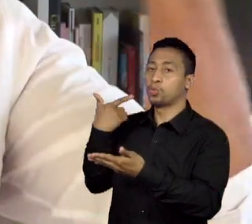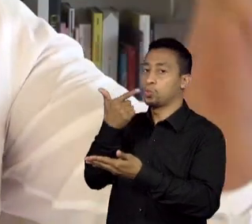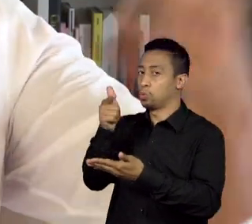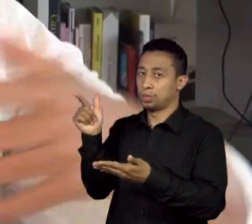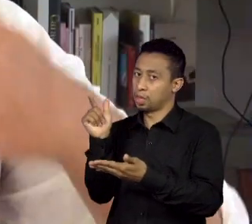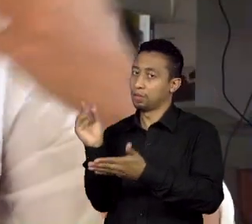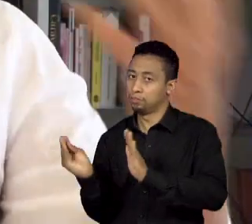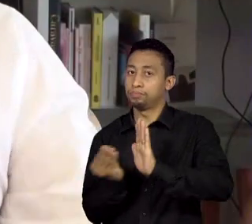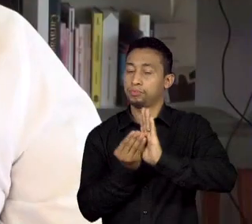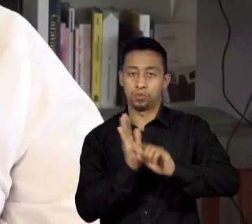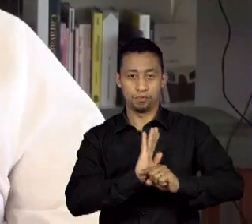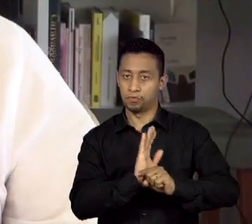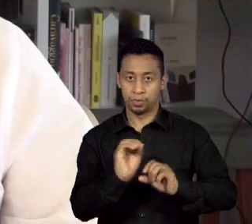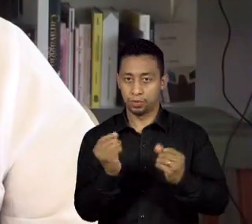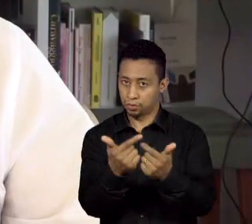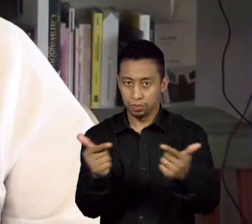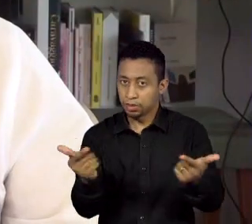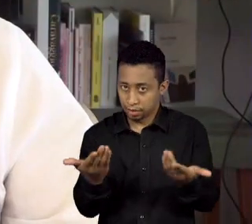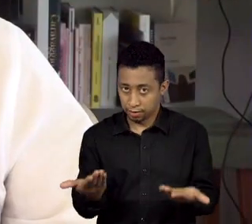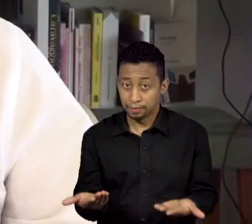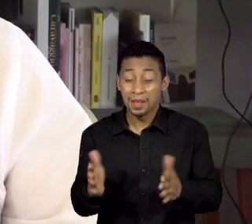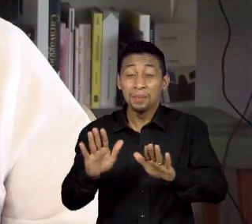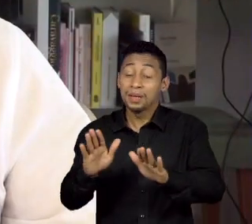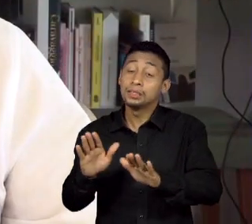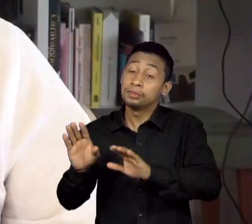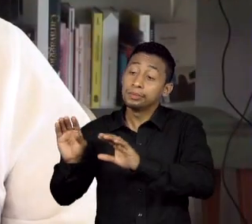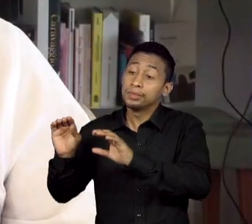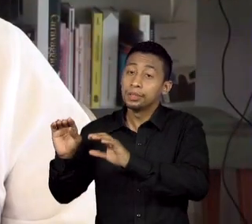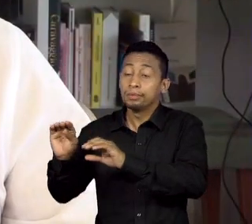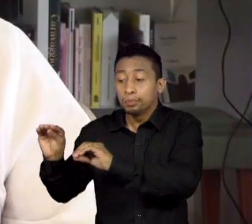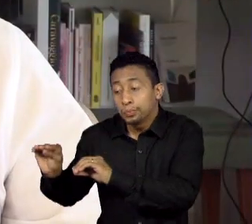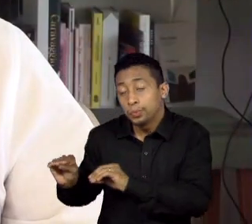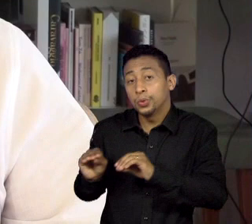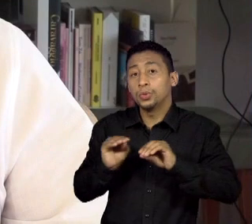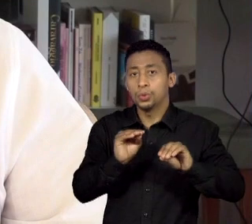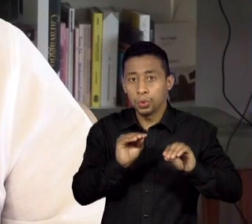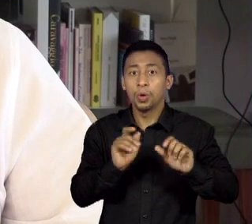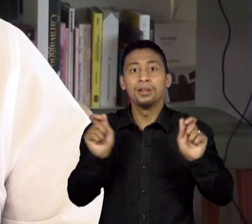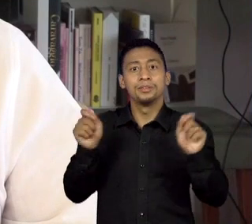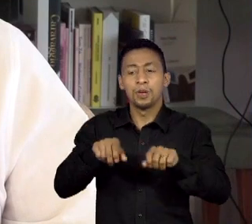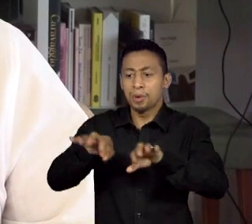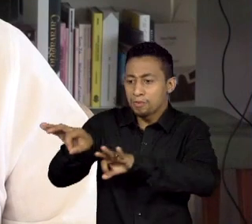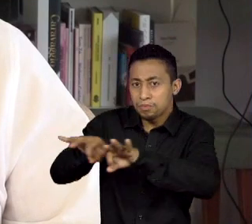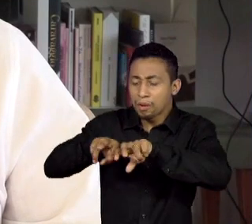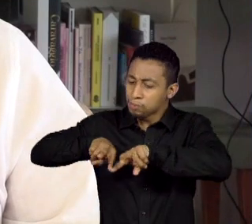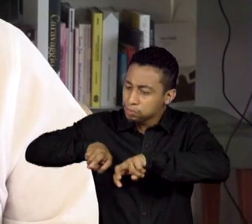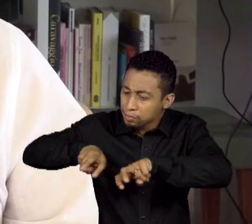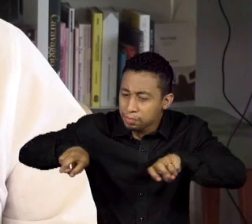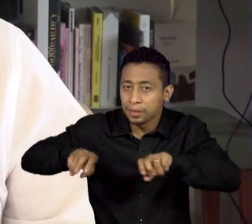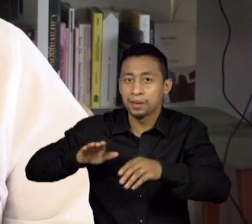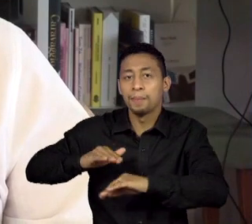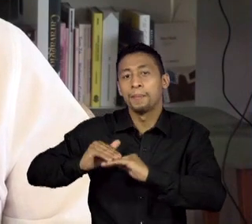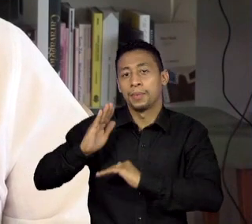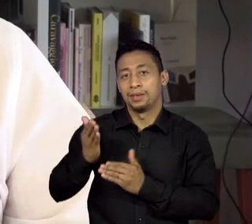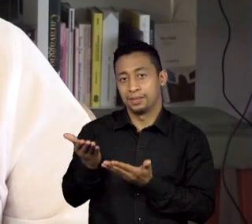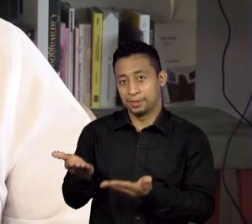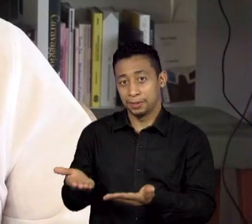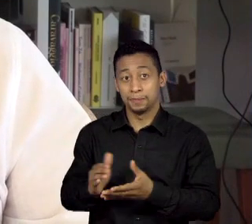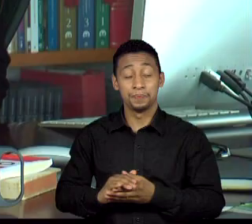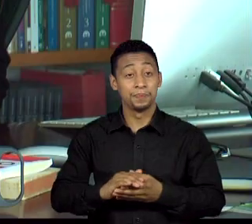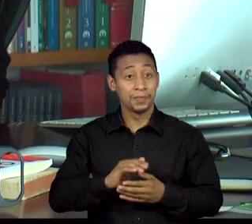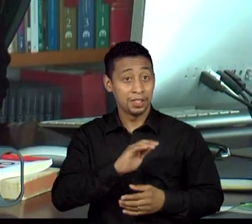foi esse adiamento permitiu a gente ter um processo de criação mais aprofundado. Jorge, quer complementar